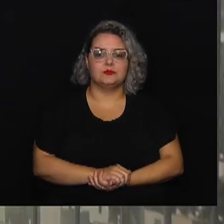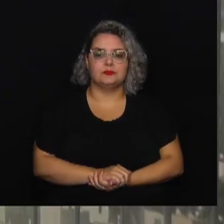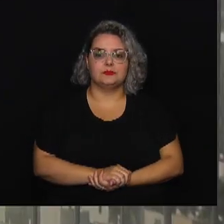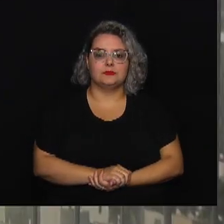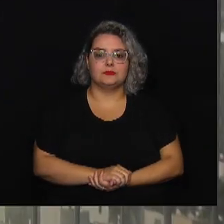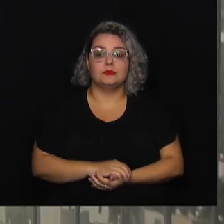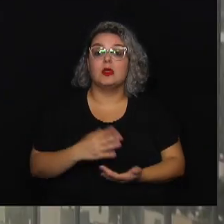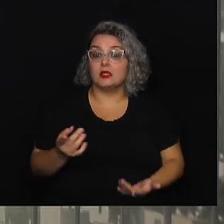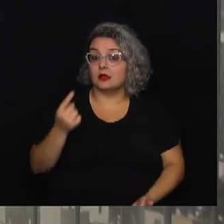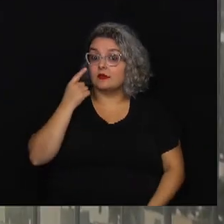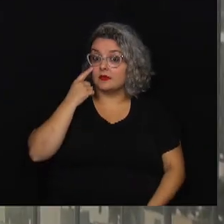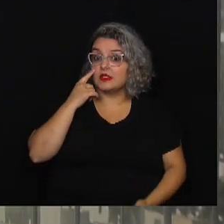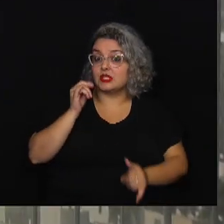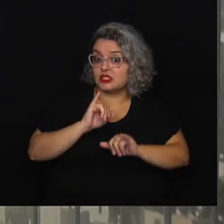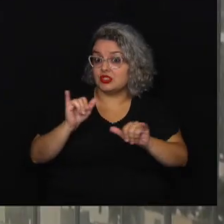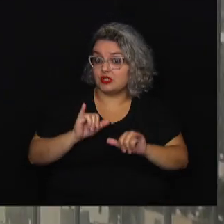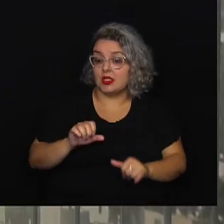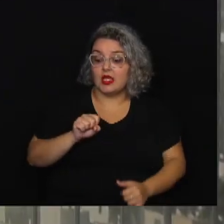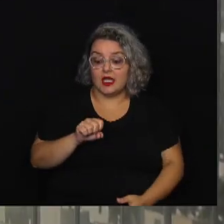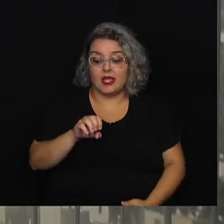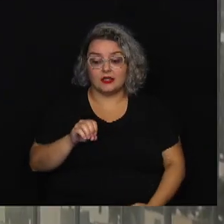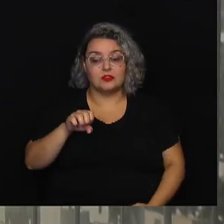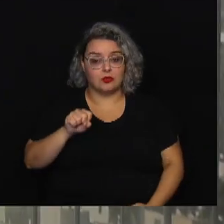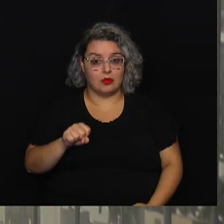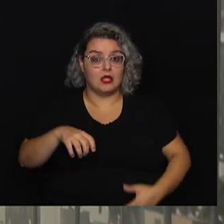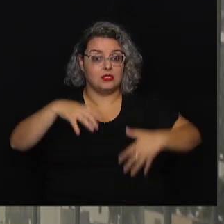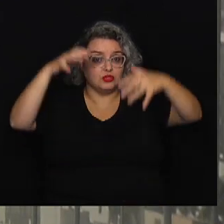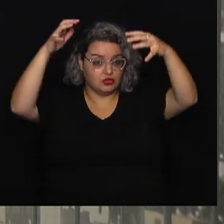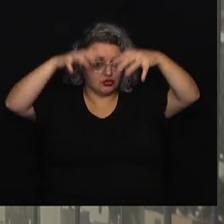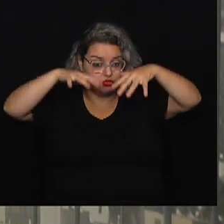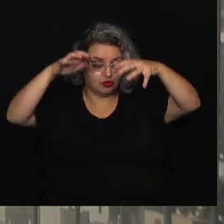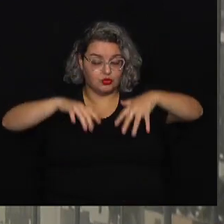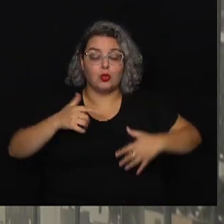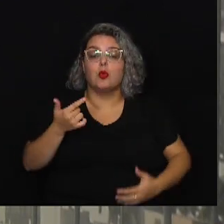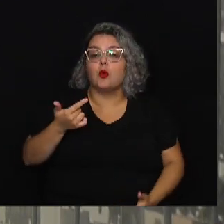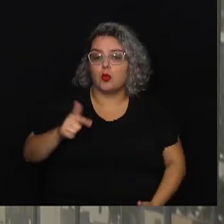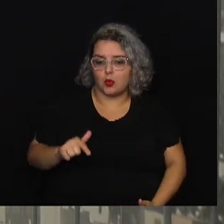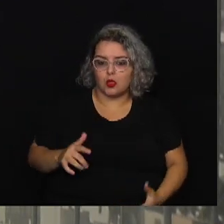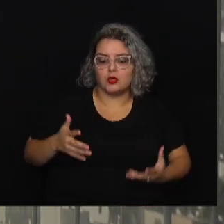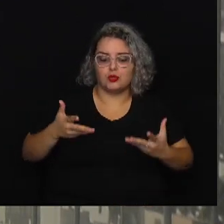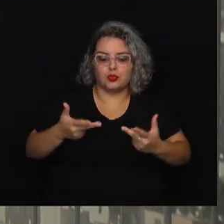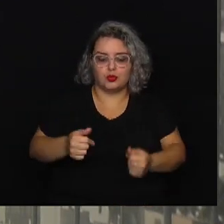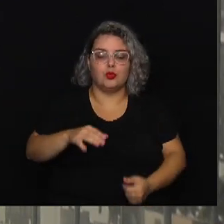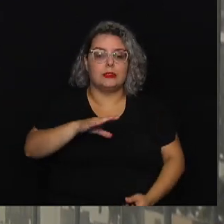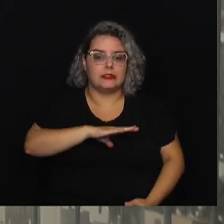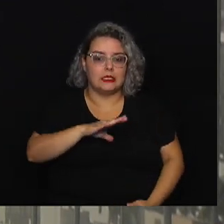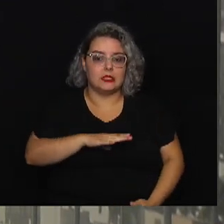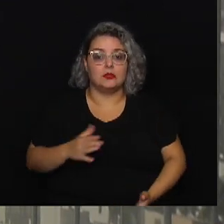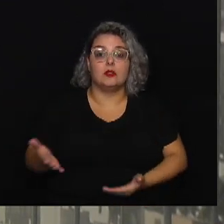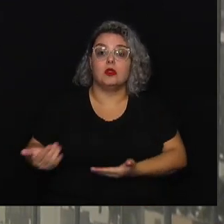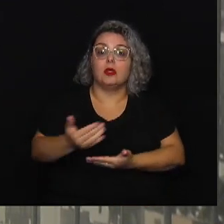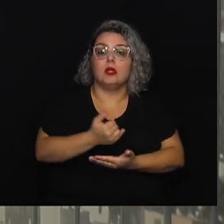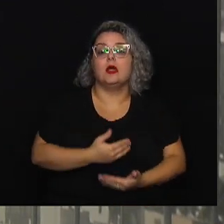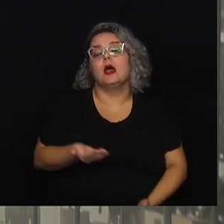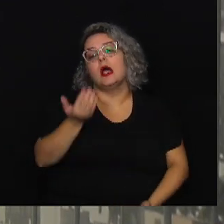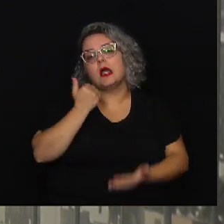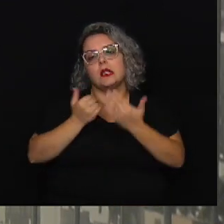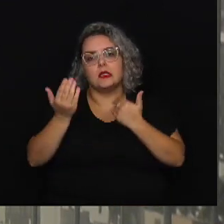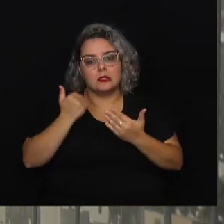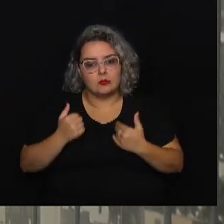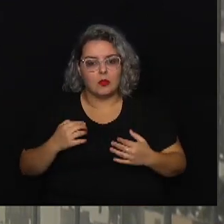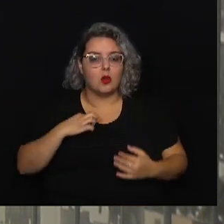E olha só, a campanha SOS Chuva continua em toda a cidade, arrecadando